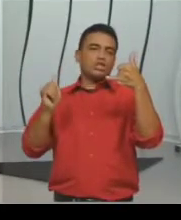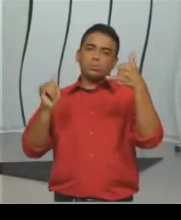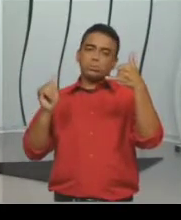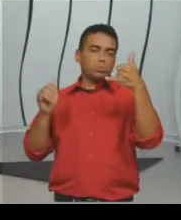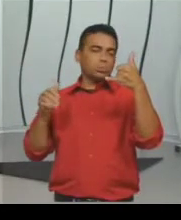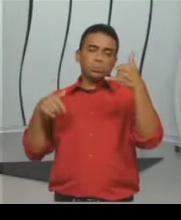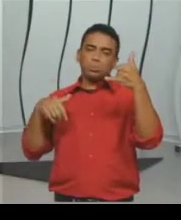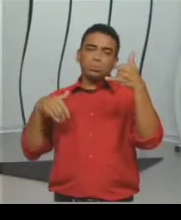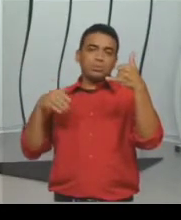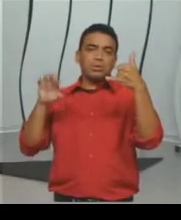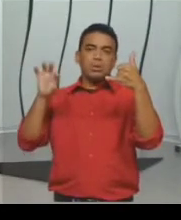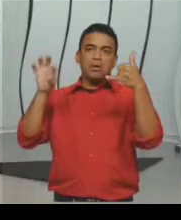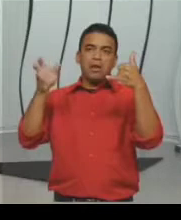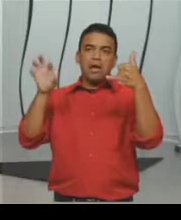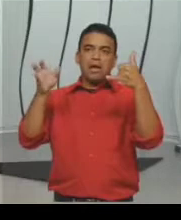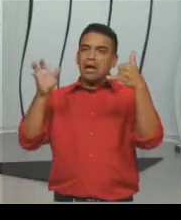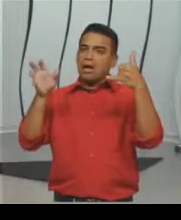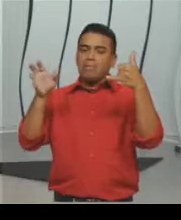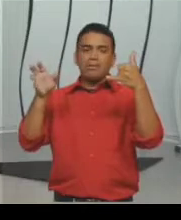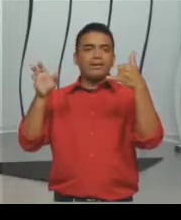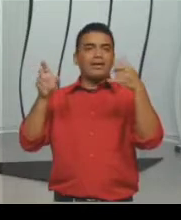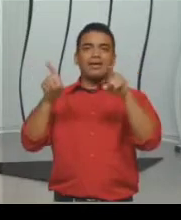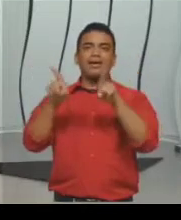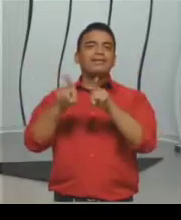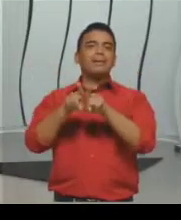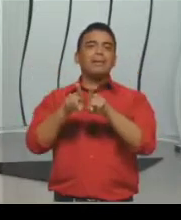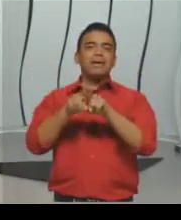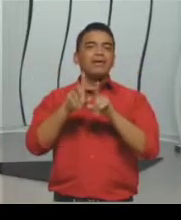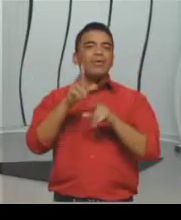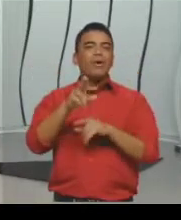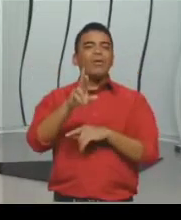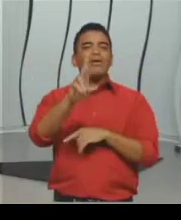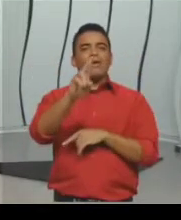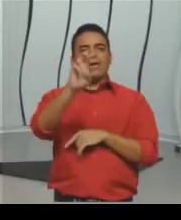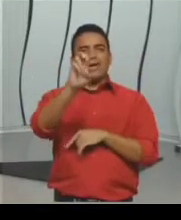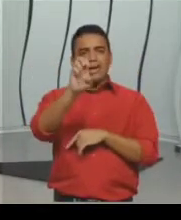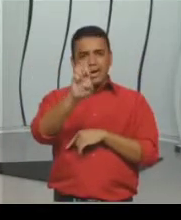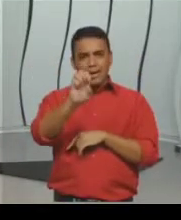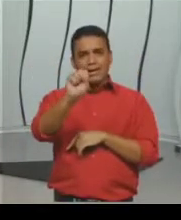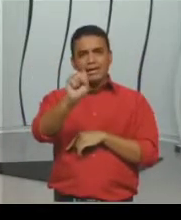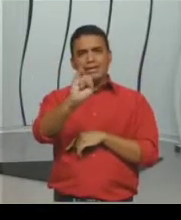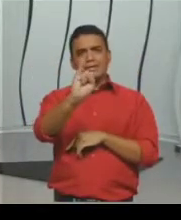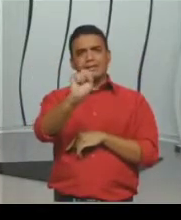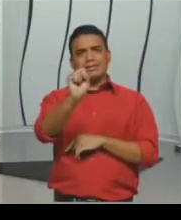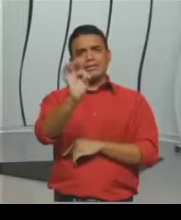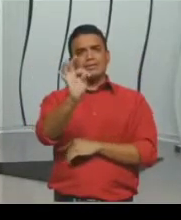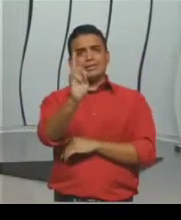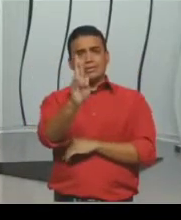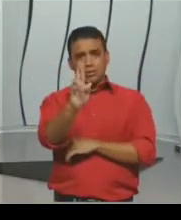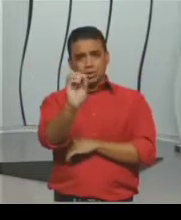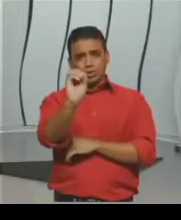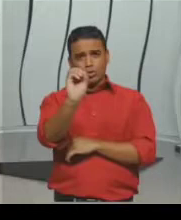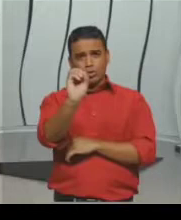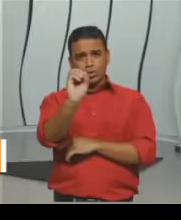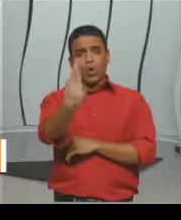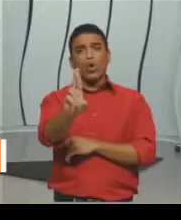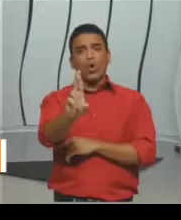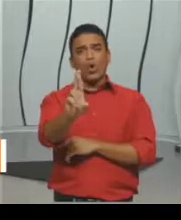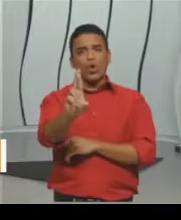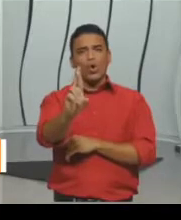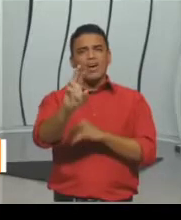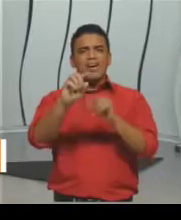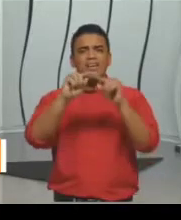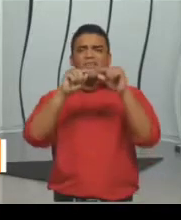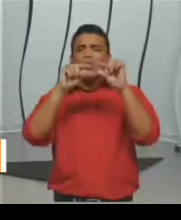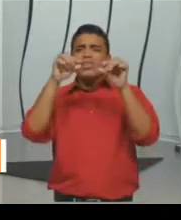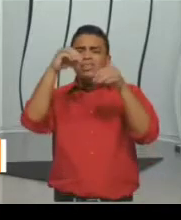A lâmpada, ela funciona até como um resistor mesmo, porque dentro da lâmpada, para gerar essa luz, ela tem um resistor, que é aquele fiozinho